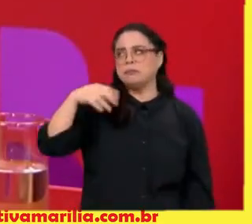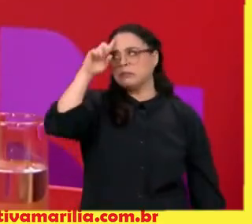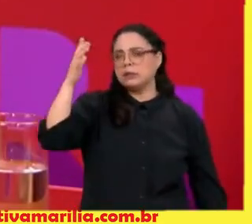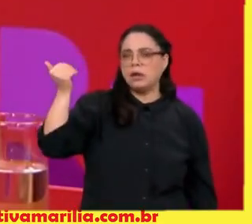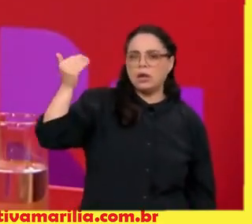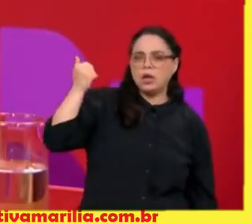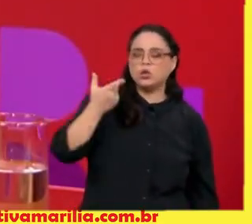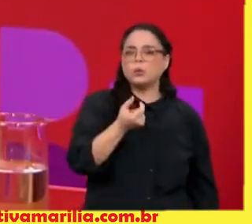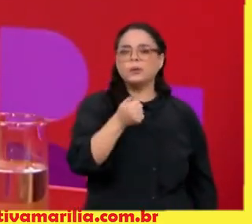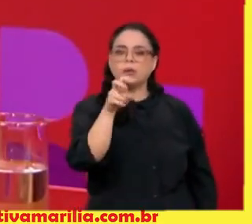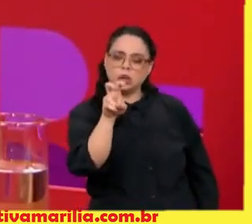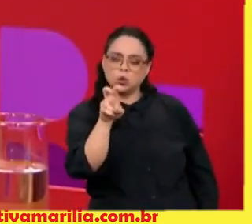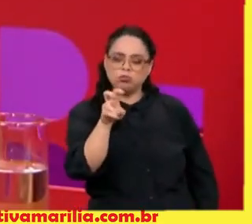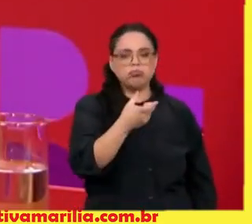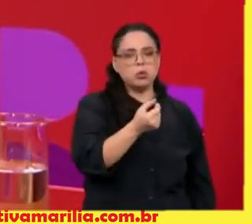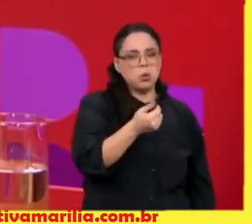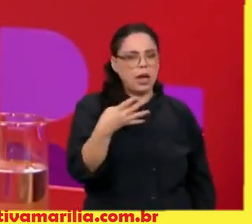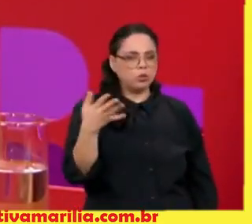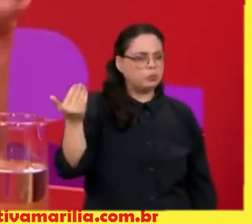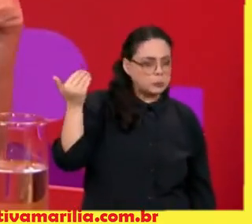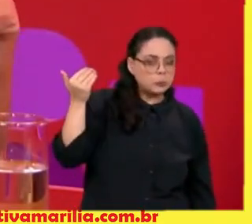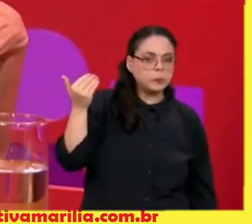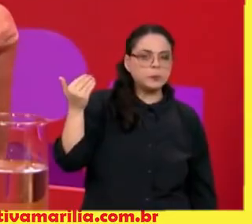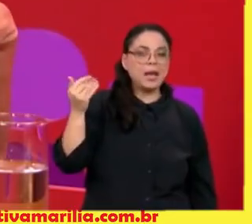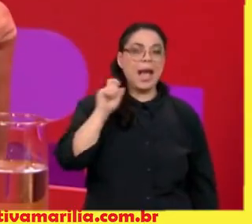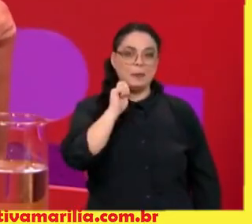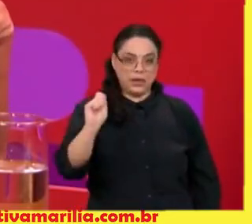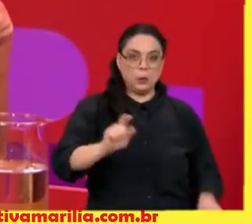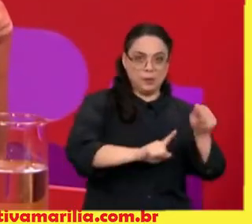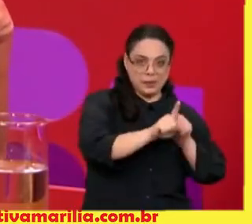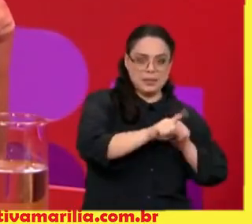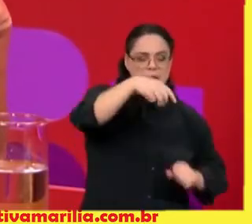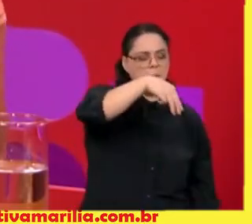2005, 2004, o MST conseguiu apoio